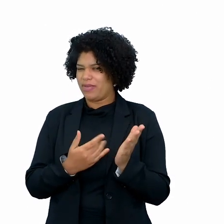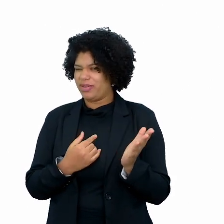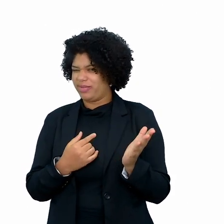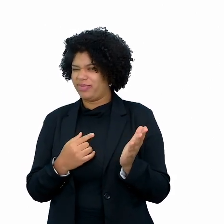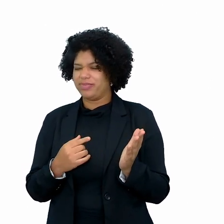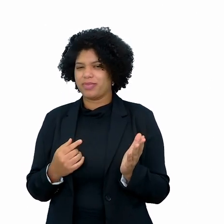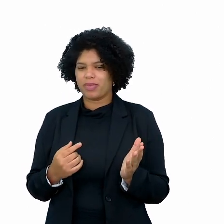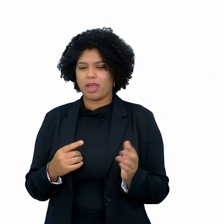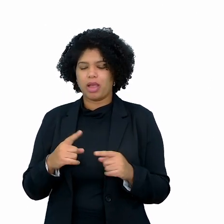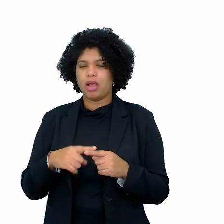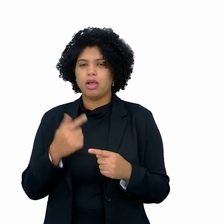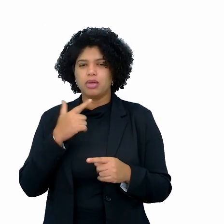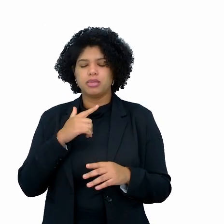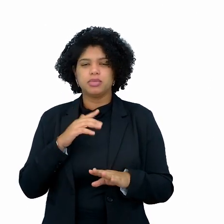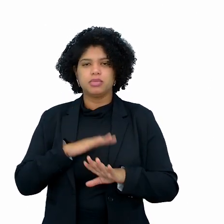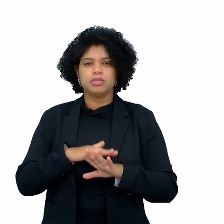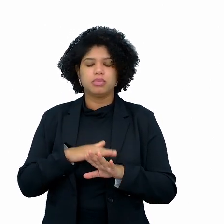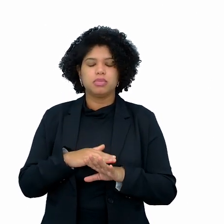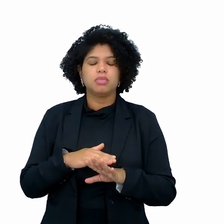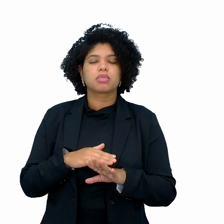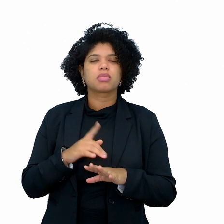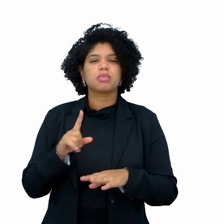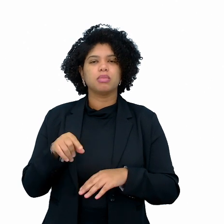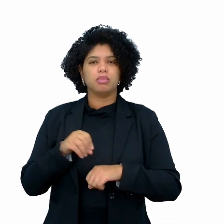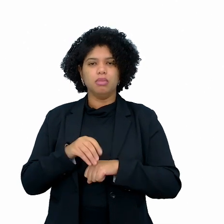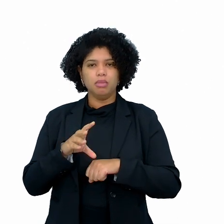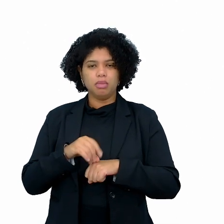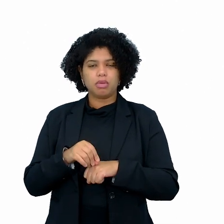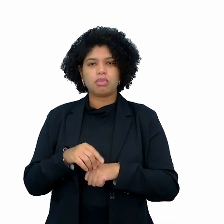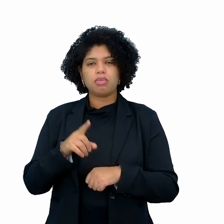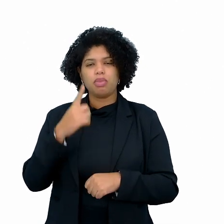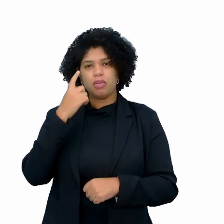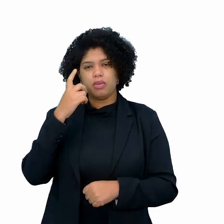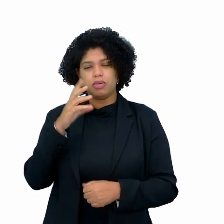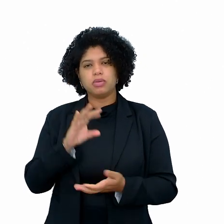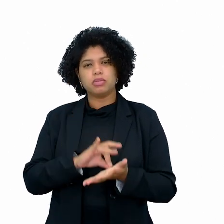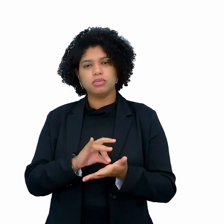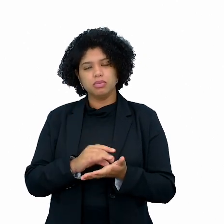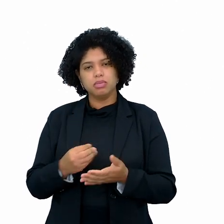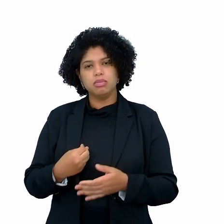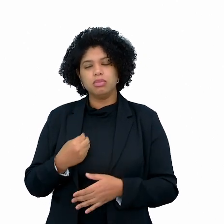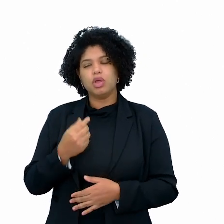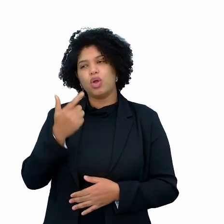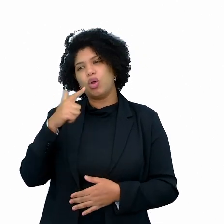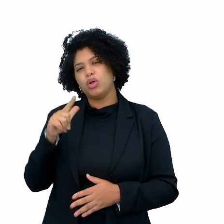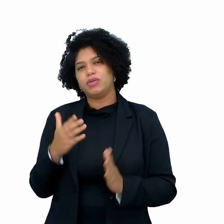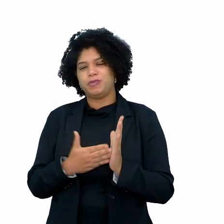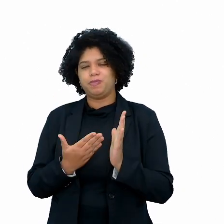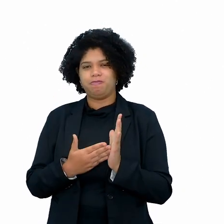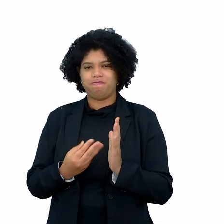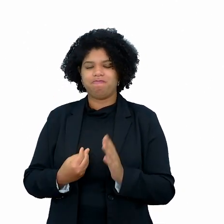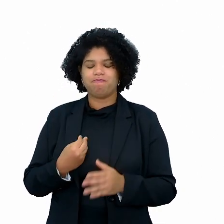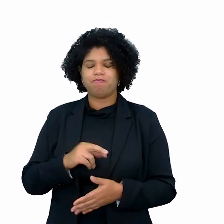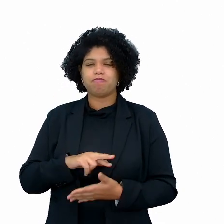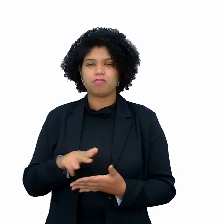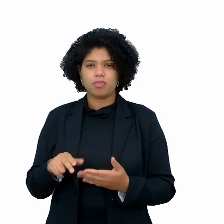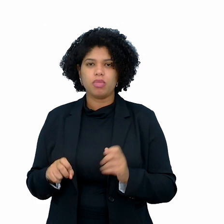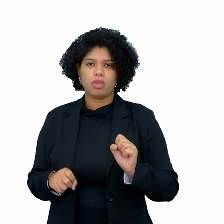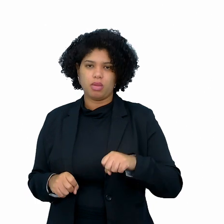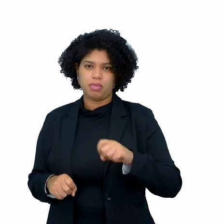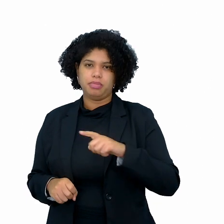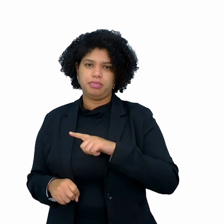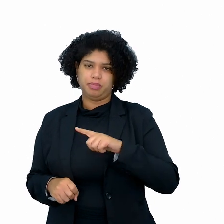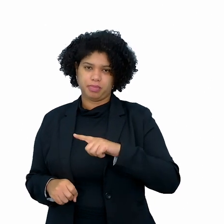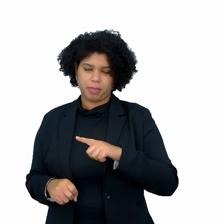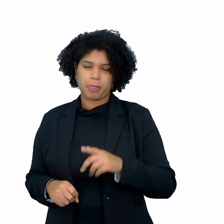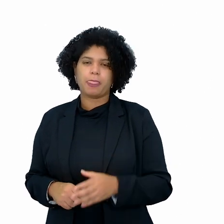que acontece isso? Então, são sugestões que são interessantes, assim, né? Tem outros livros, assim, que